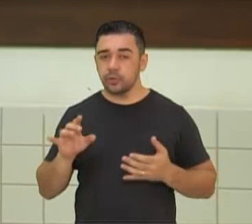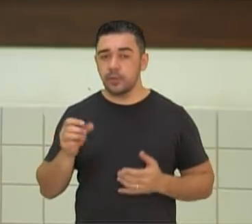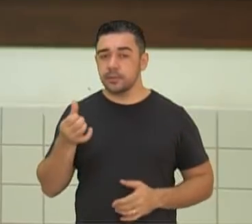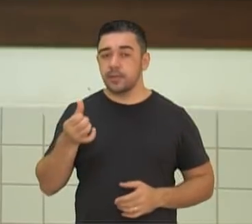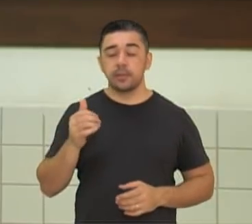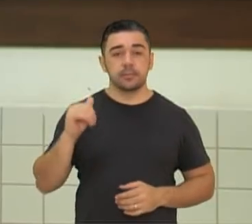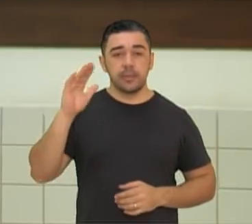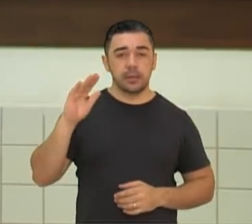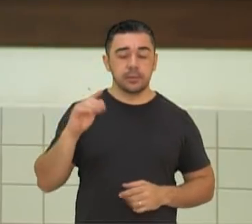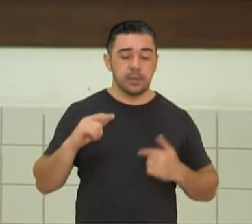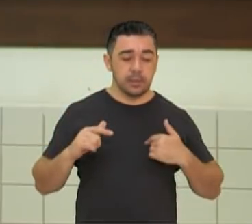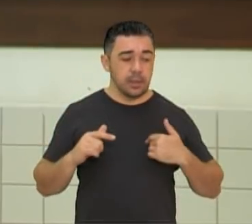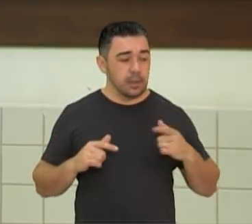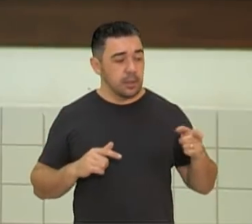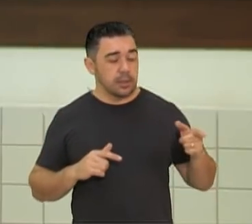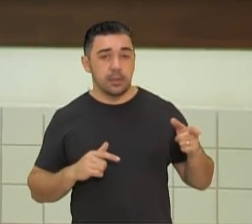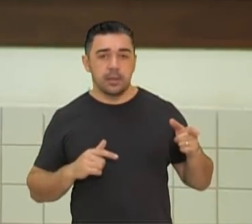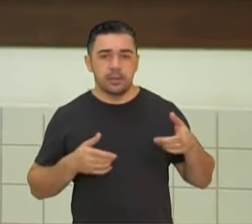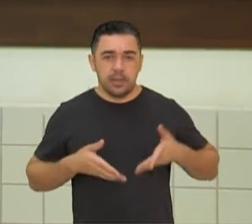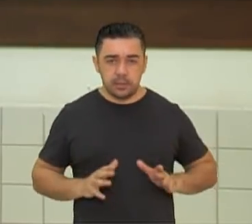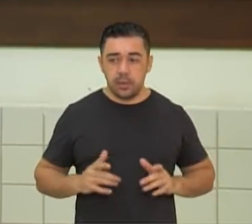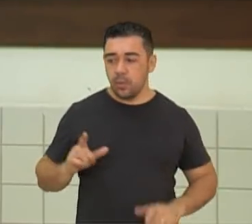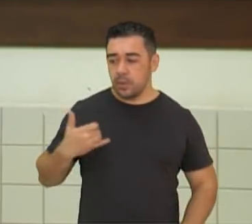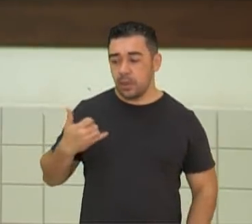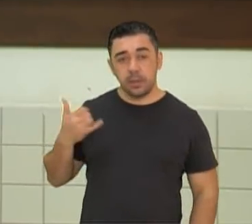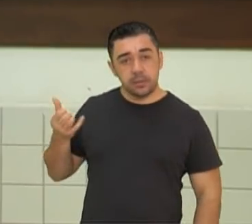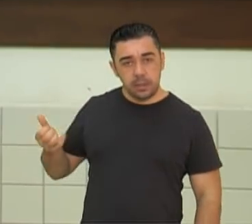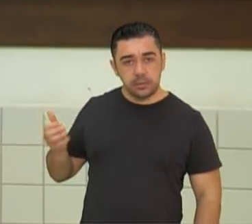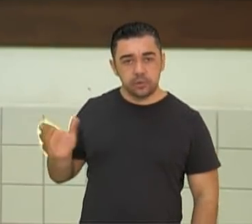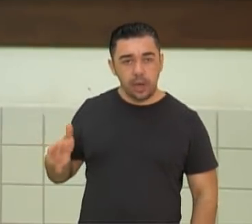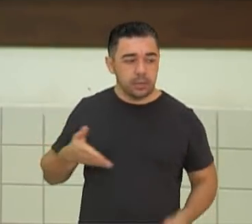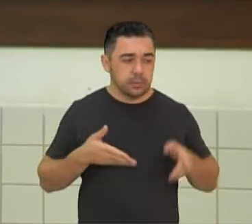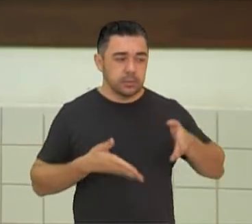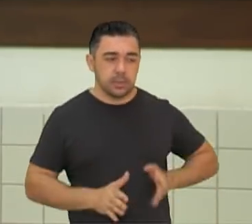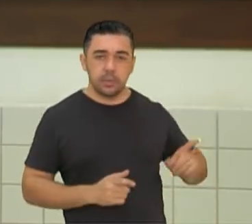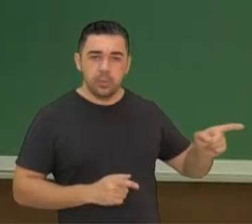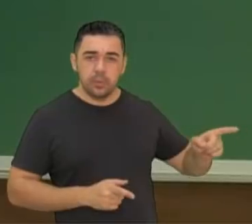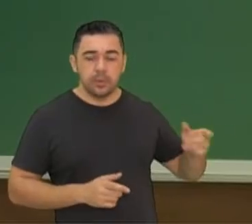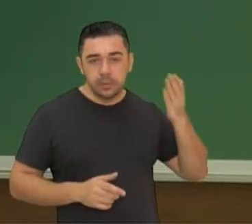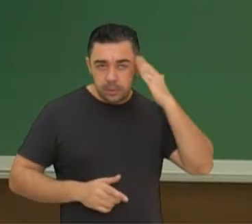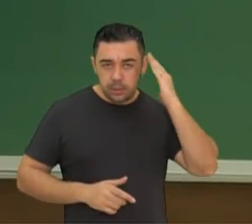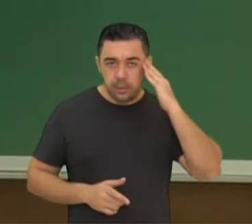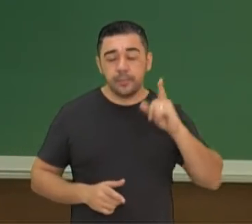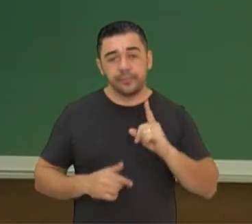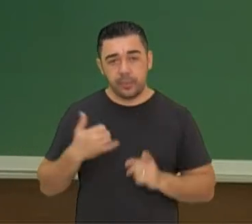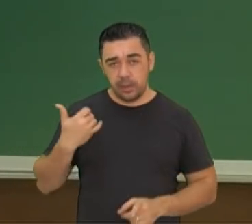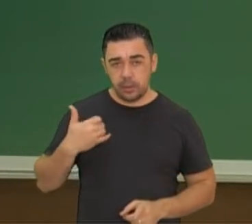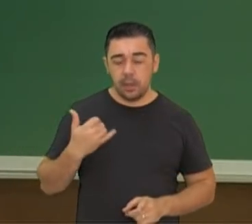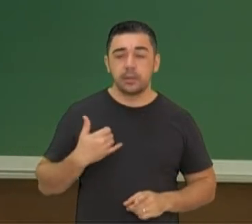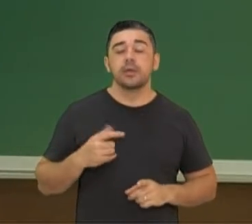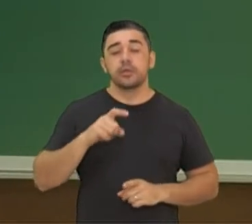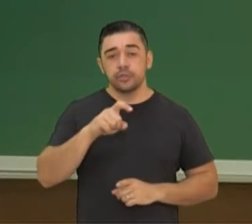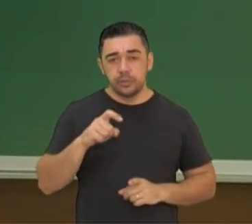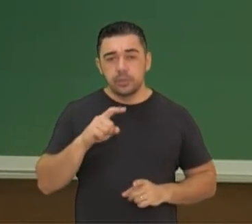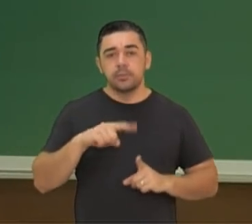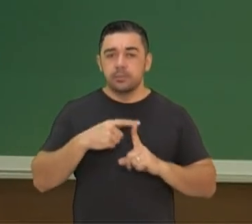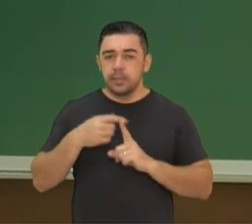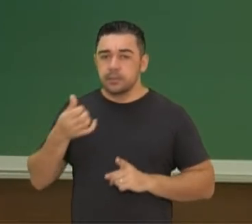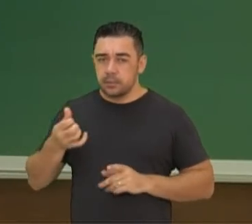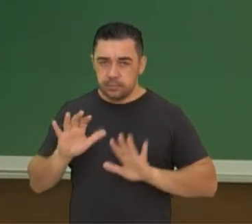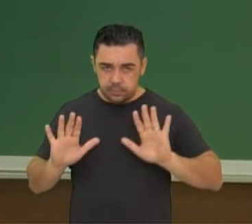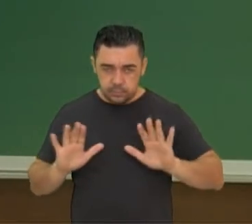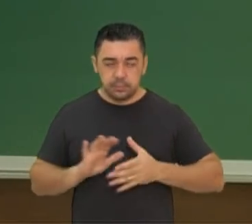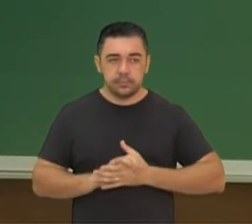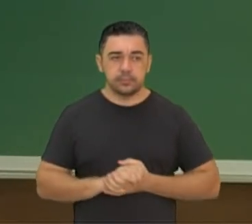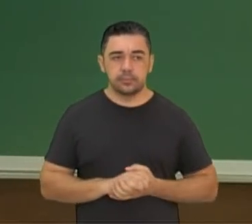Ou seja, quando a Melissa nasceu, a Cláudia já tinha 6 anos. Tá? Então, vai ser o quê? A idade da Melissa, que é X, mais os 6 anos.